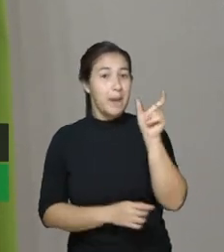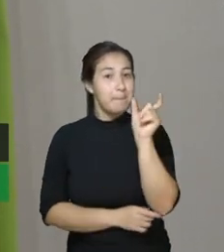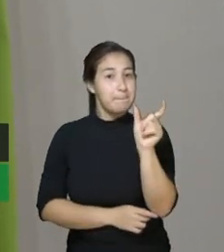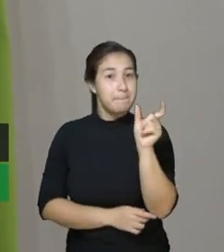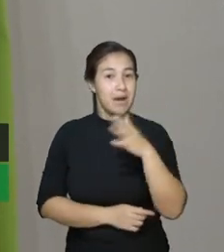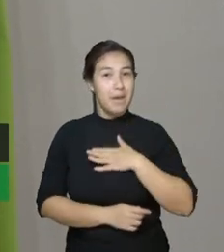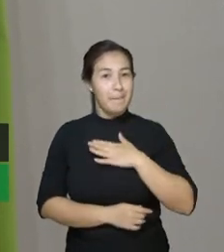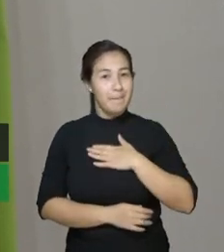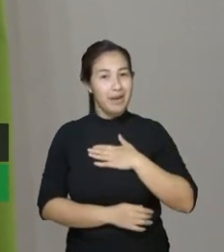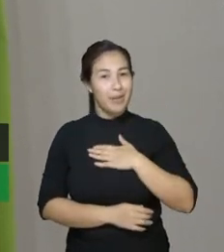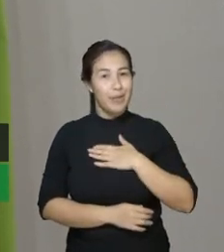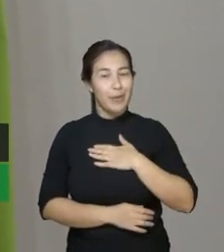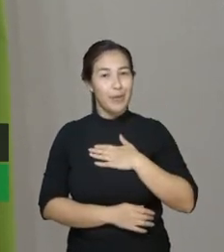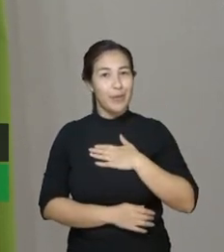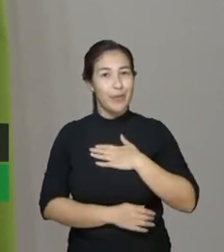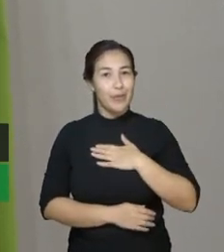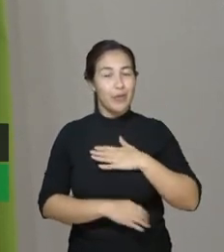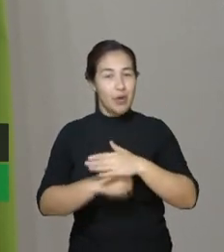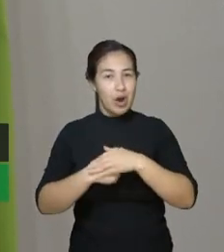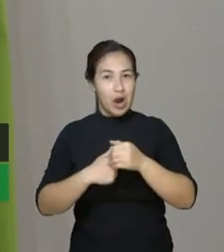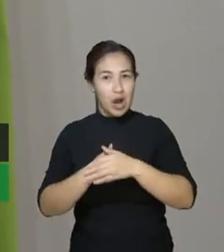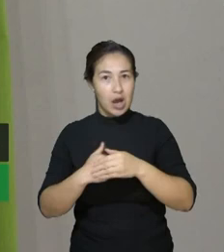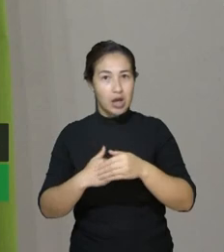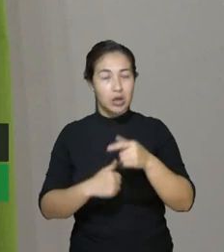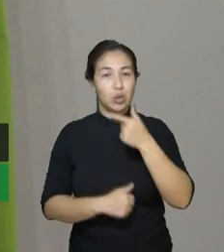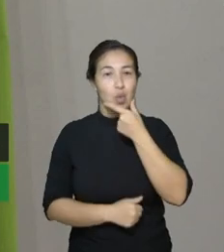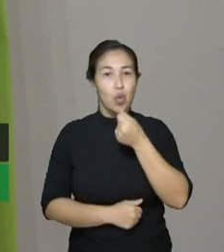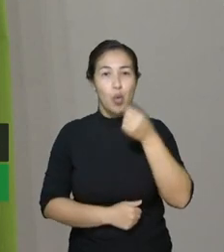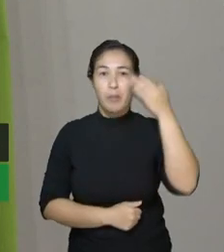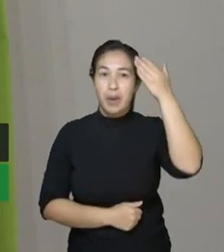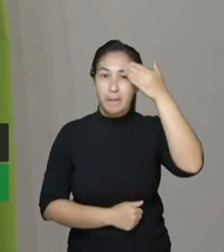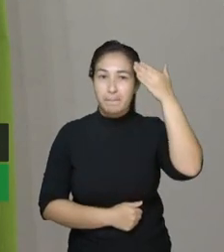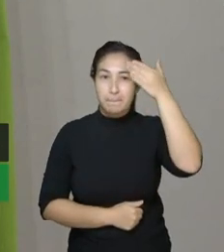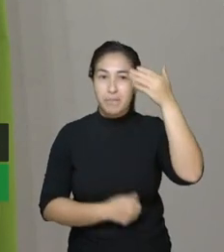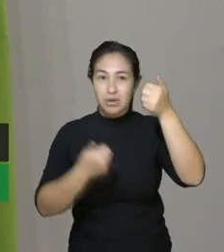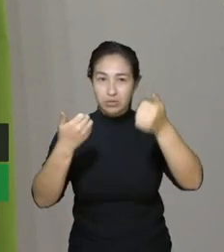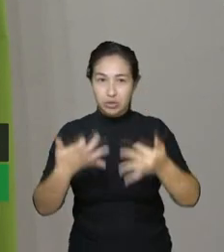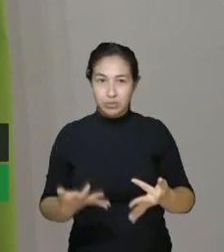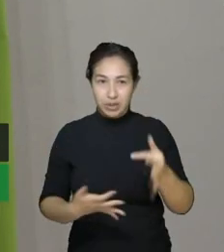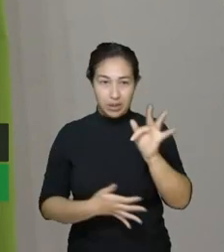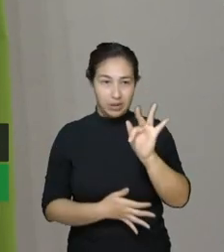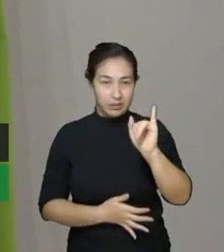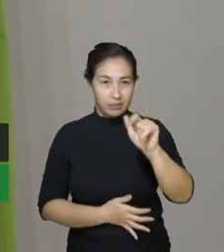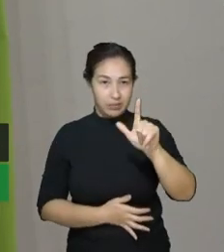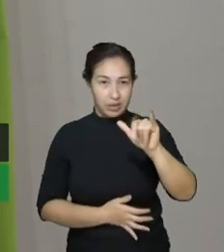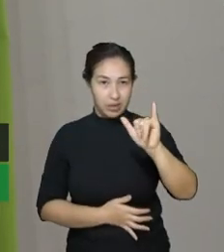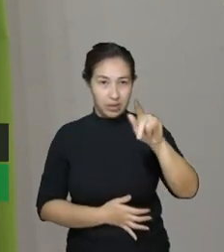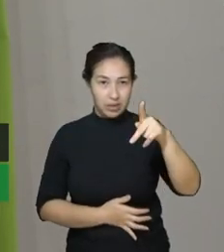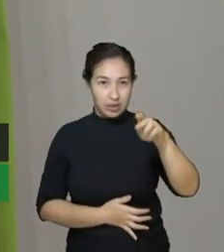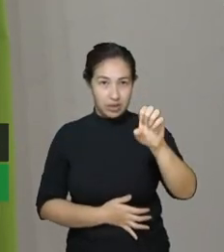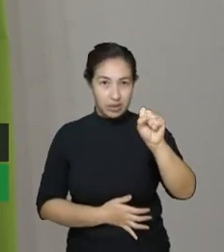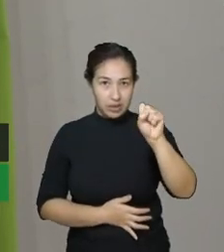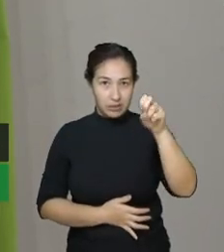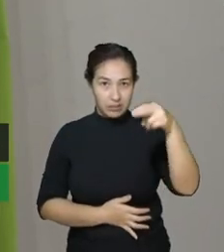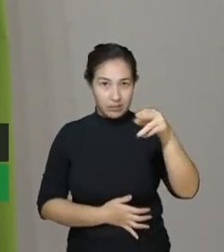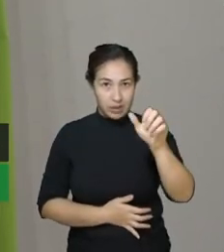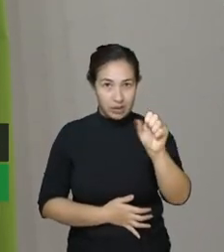carinho do apóstolo Paulo, quando escreve aos Filipenses, capítulo 4, verso